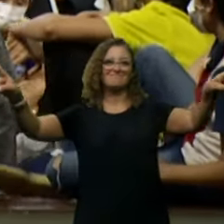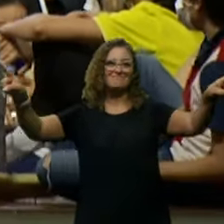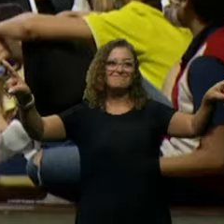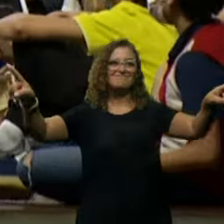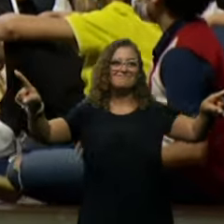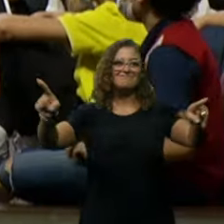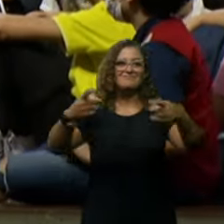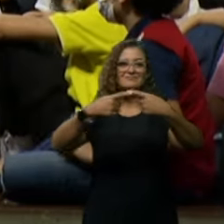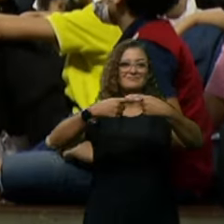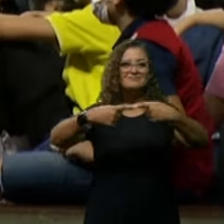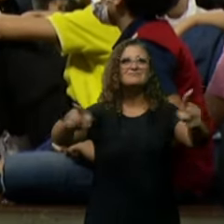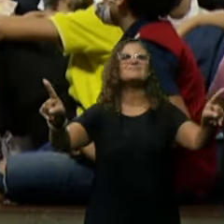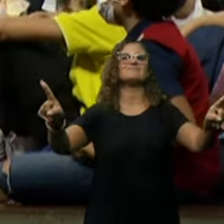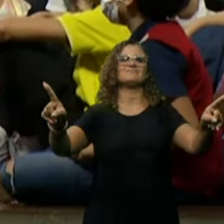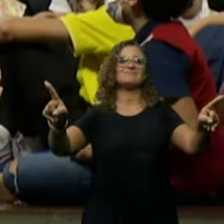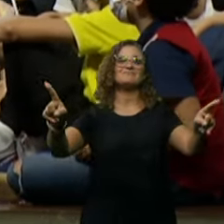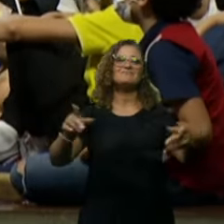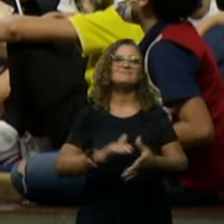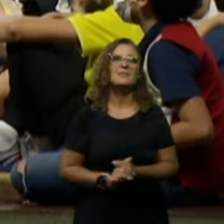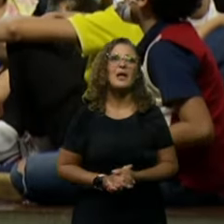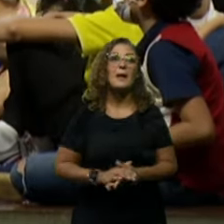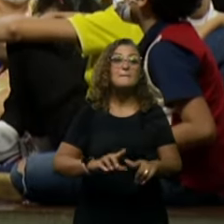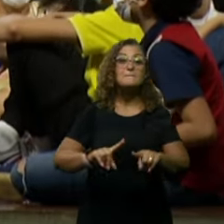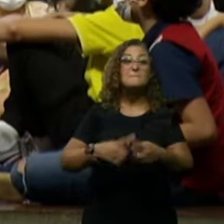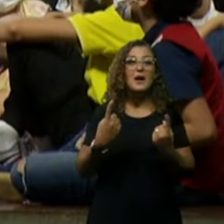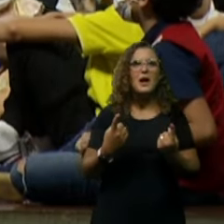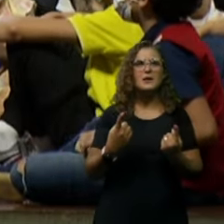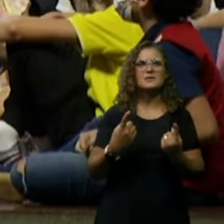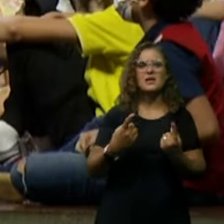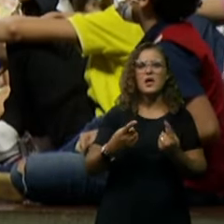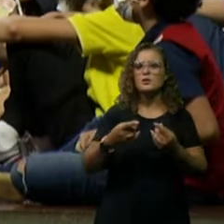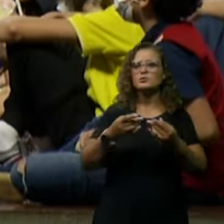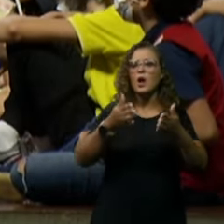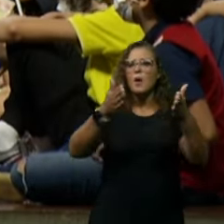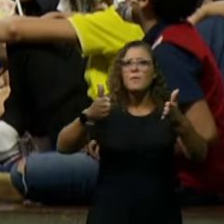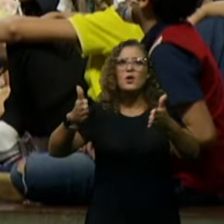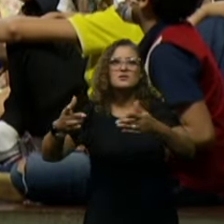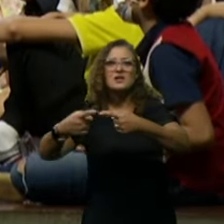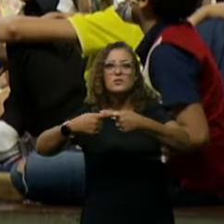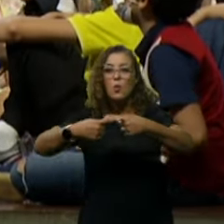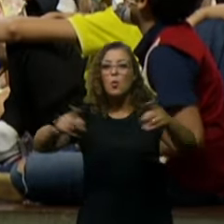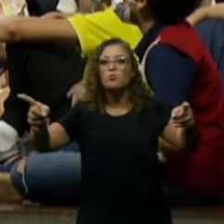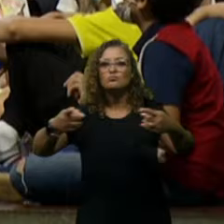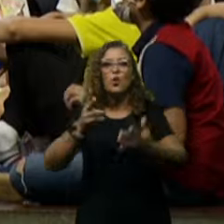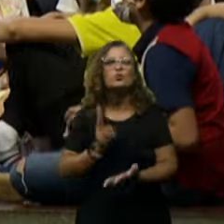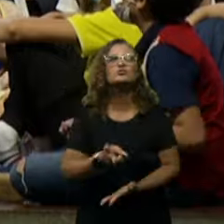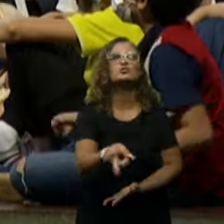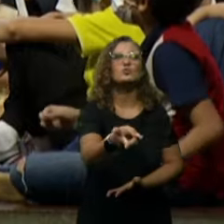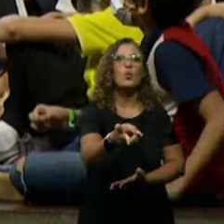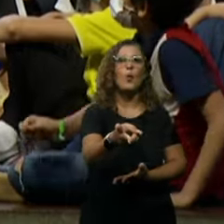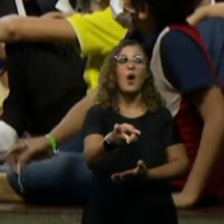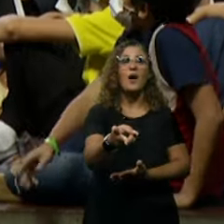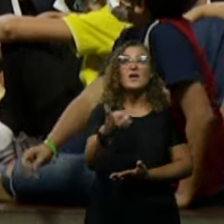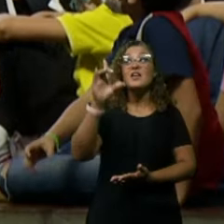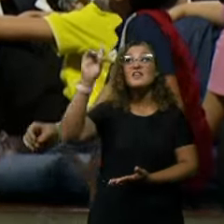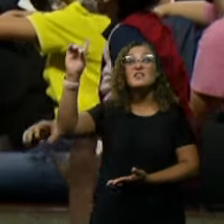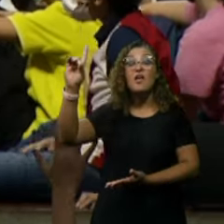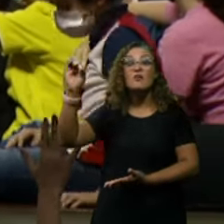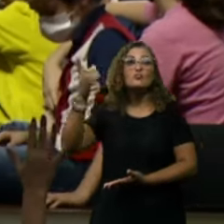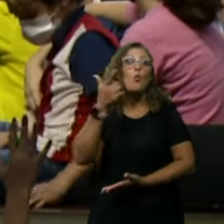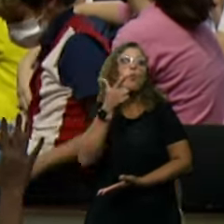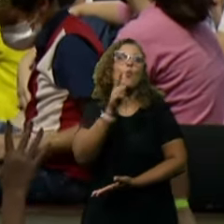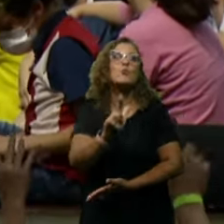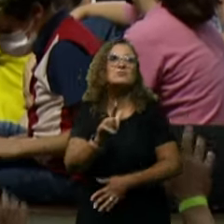ciclos problema é que muitos estão abertos até hoje e eu não consigo fazer uma coisa nova porque ainda não concluí a